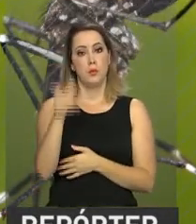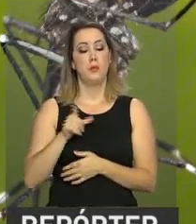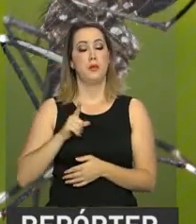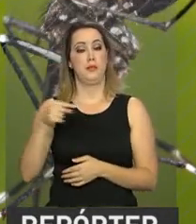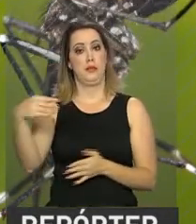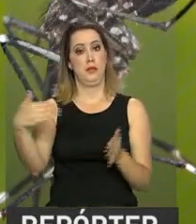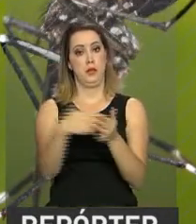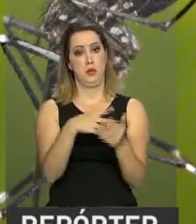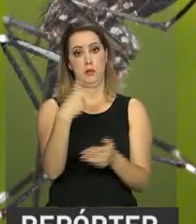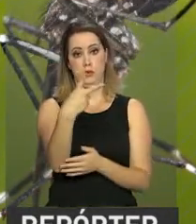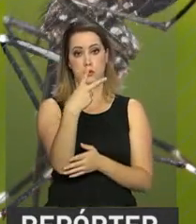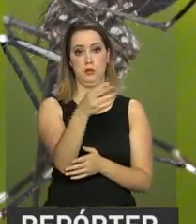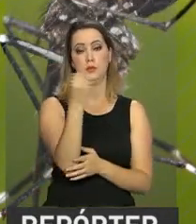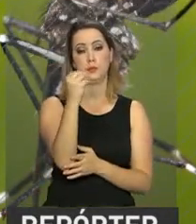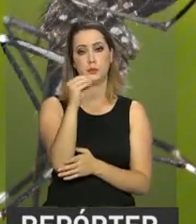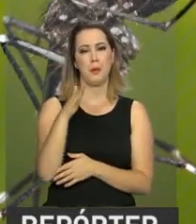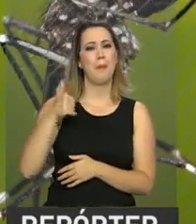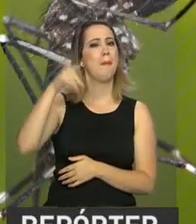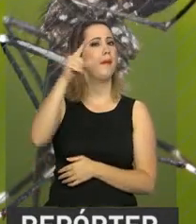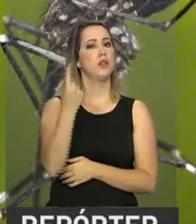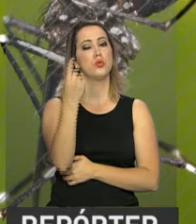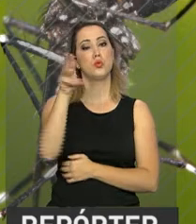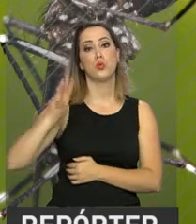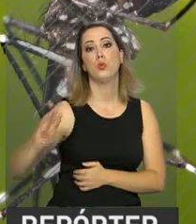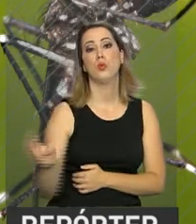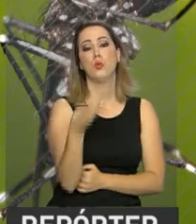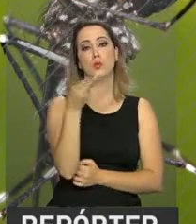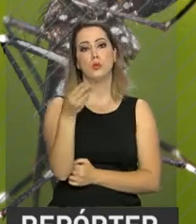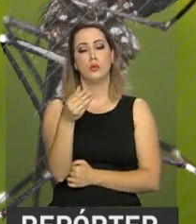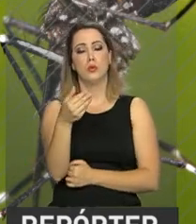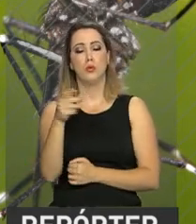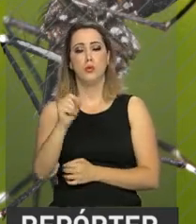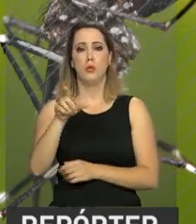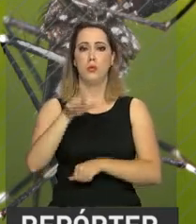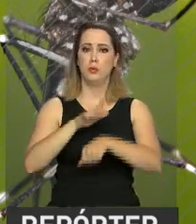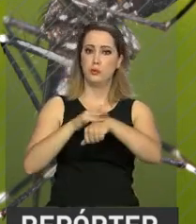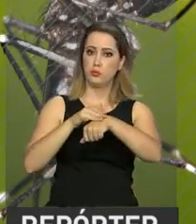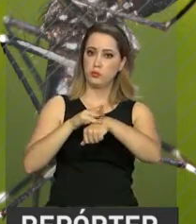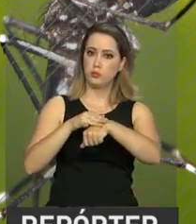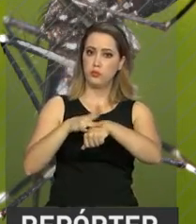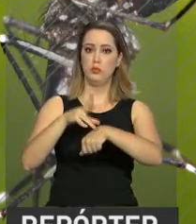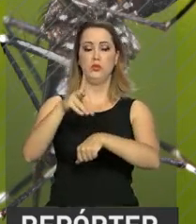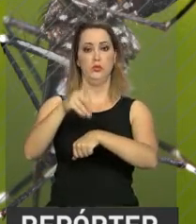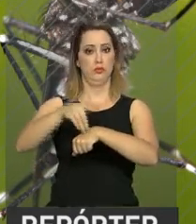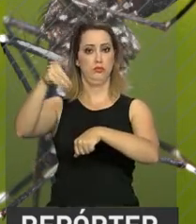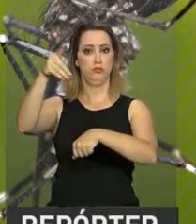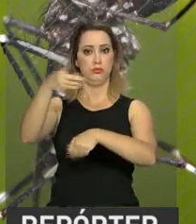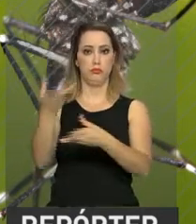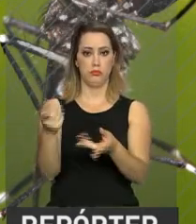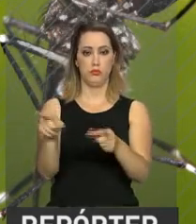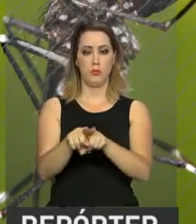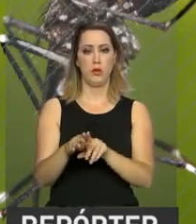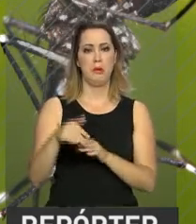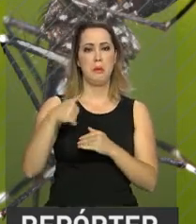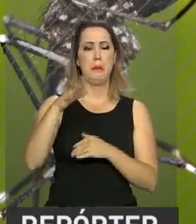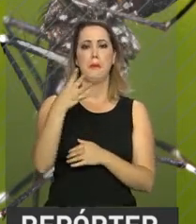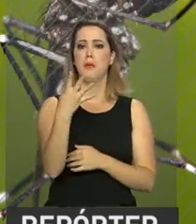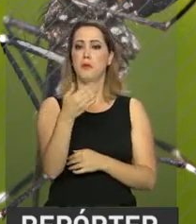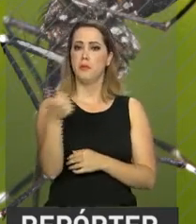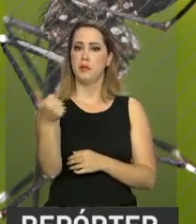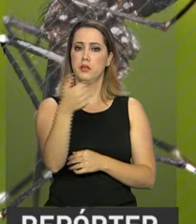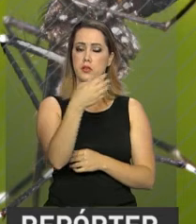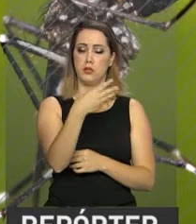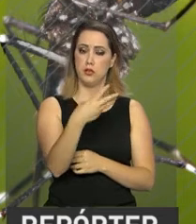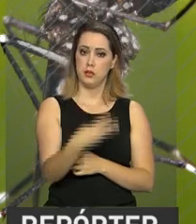22 de outubro, mais de 1 milhão e 400 mil casos de dengue. Cerca de 134